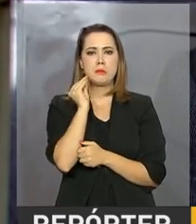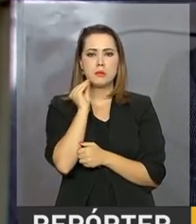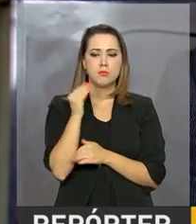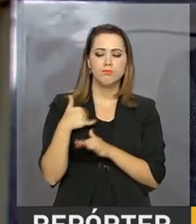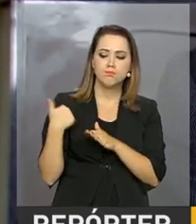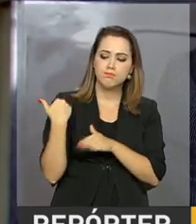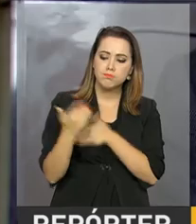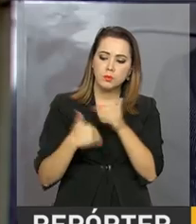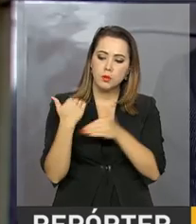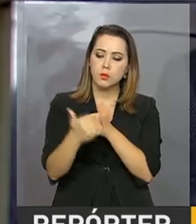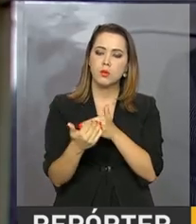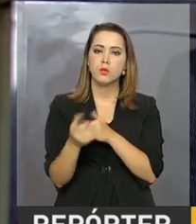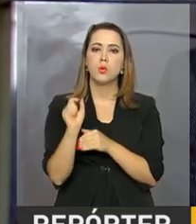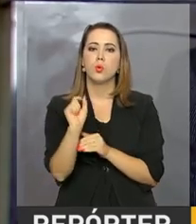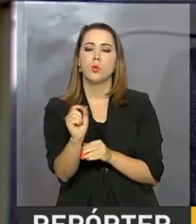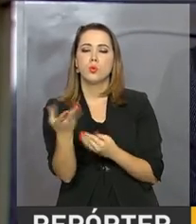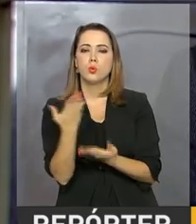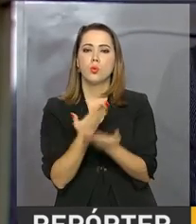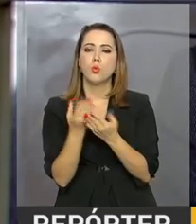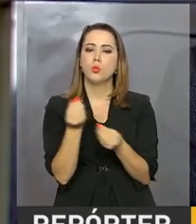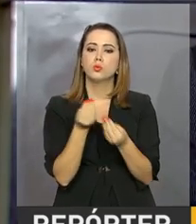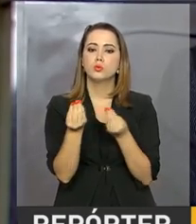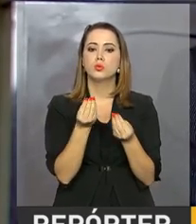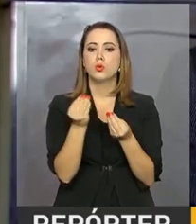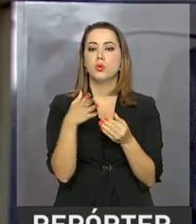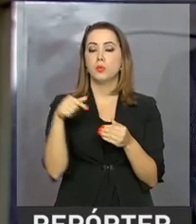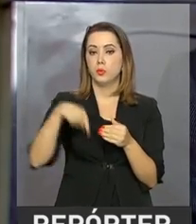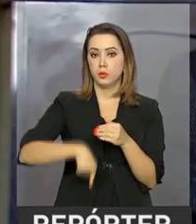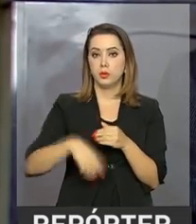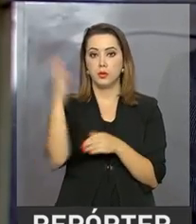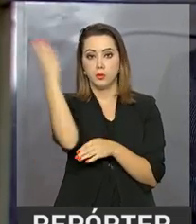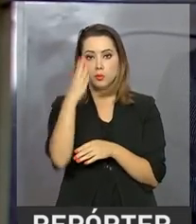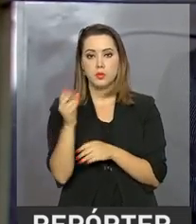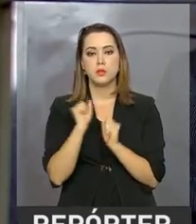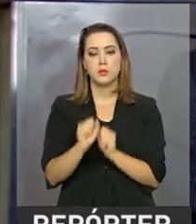a ver formas de como seu próprio mercado interno pode contribuir para isso